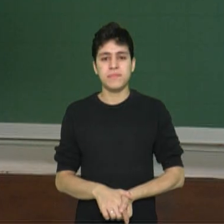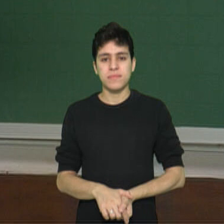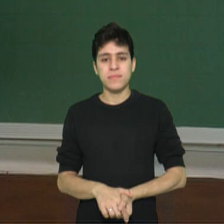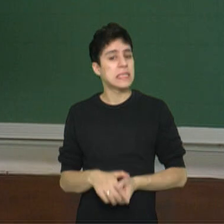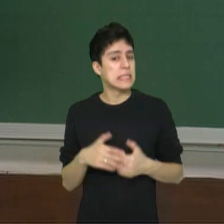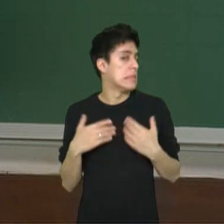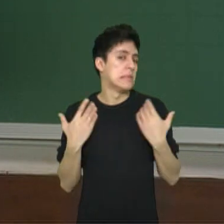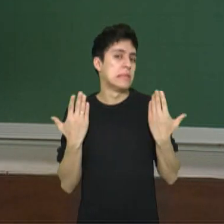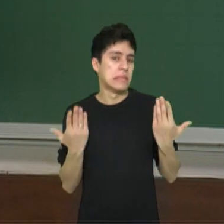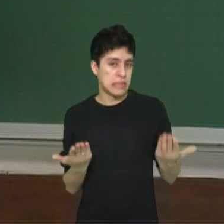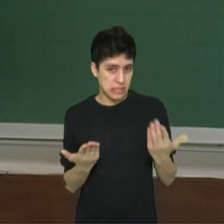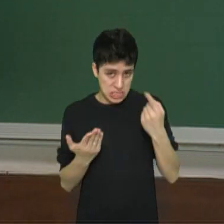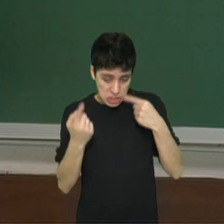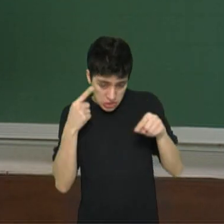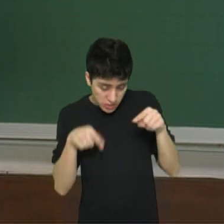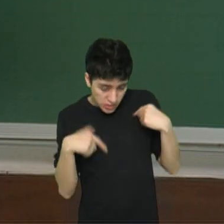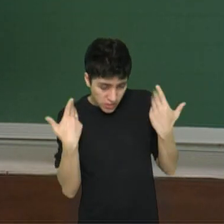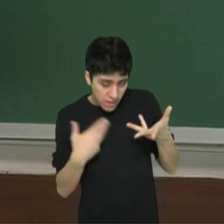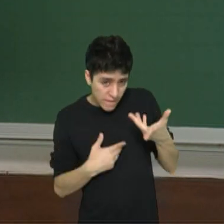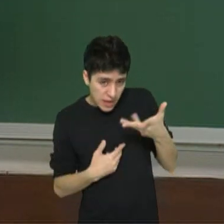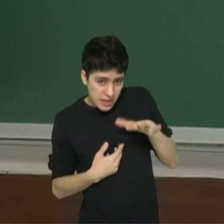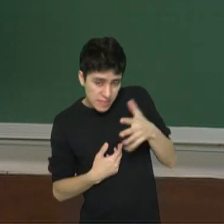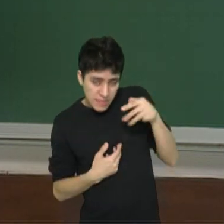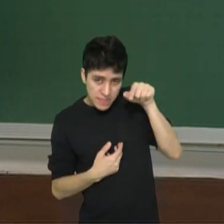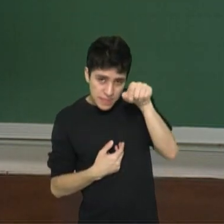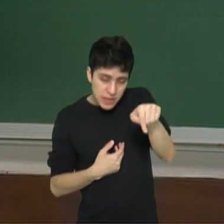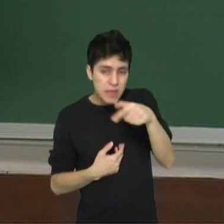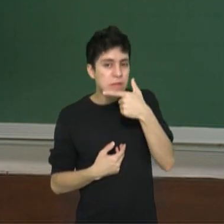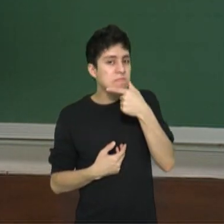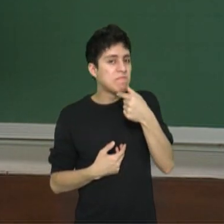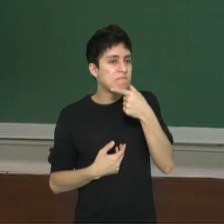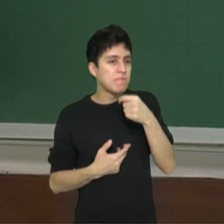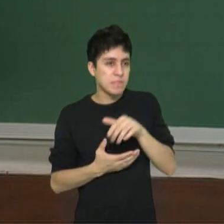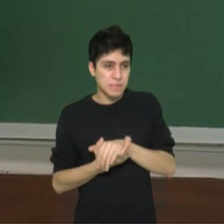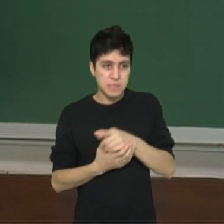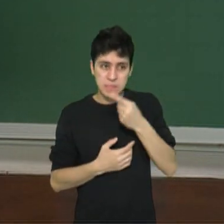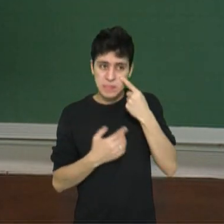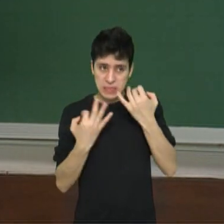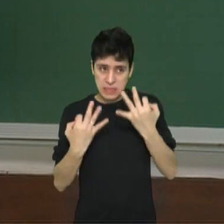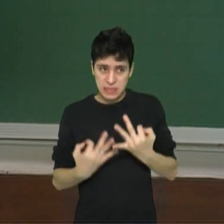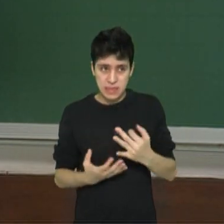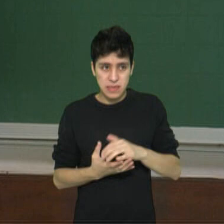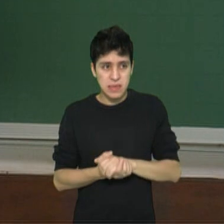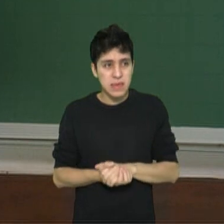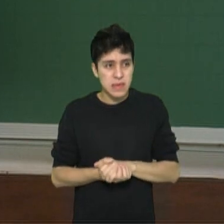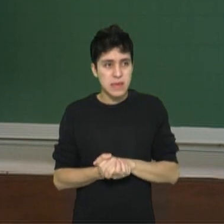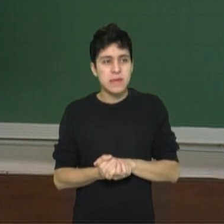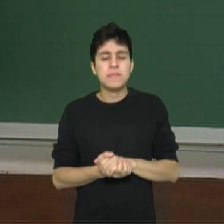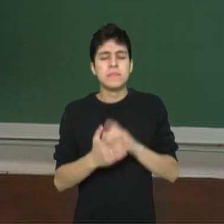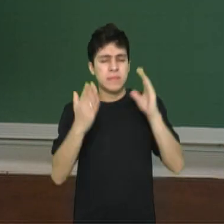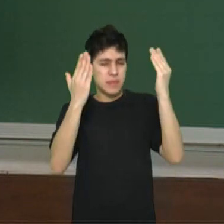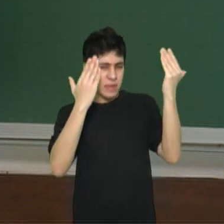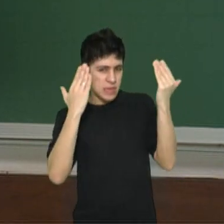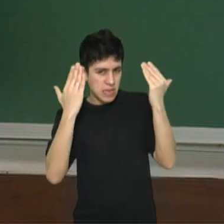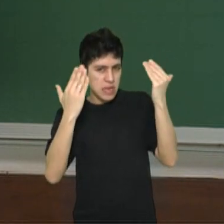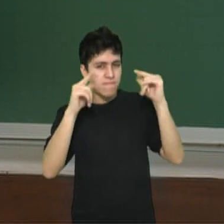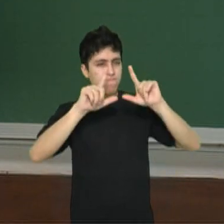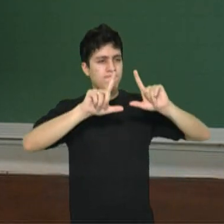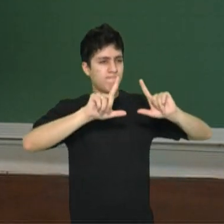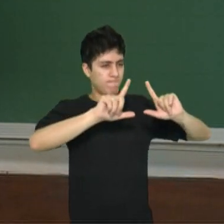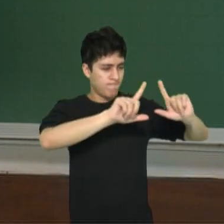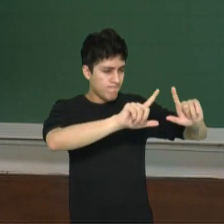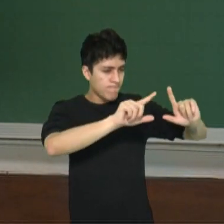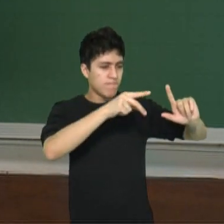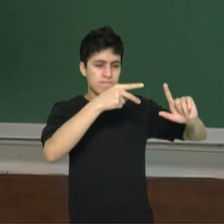E então, descobriu a velocidade média do Bolt? Então vamos ver se você fez certo. Então analisa lá, né,